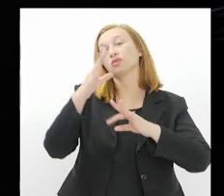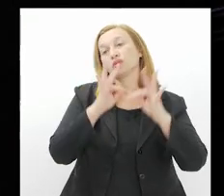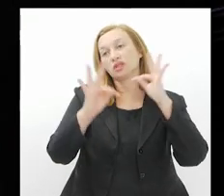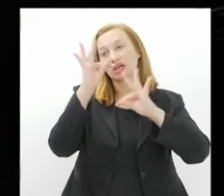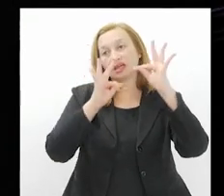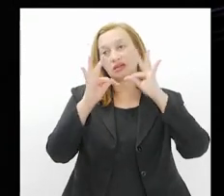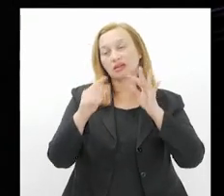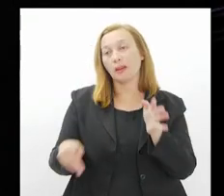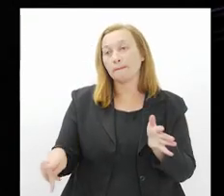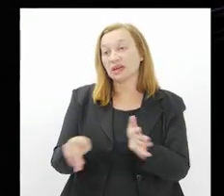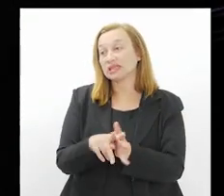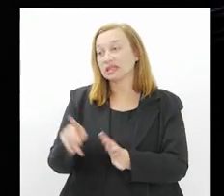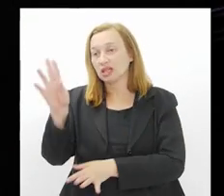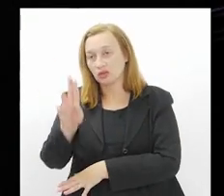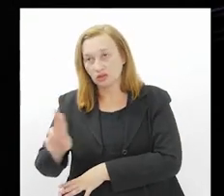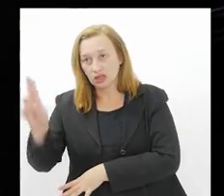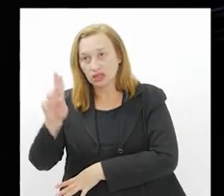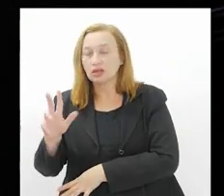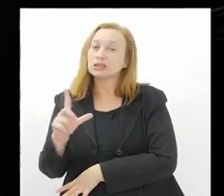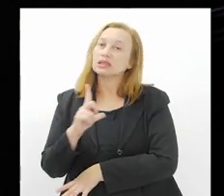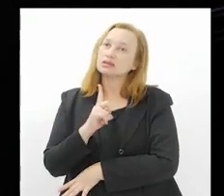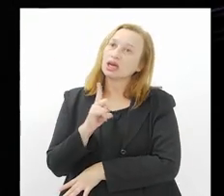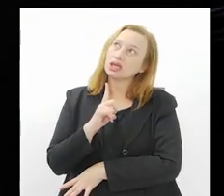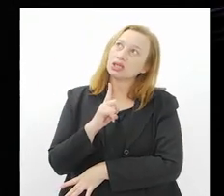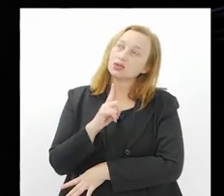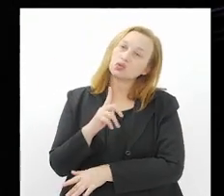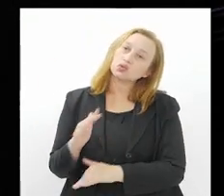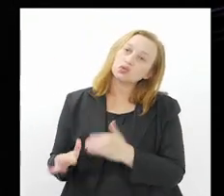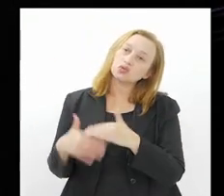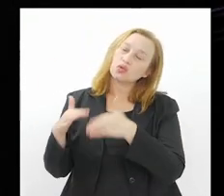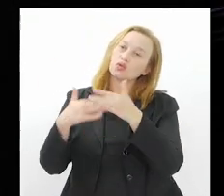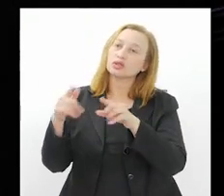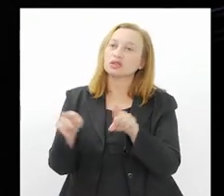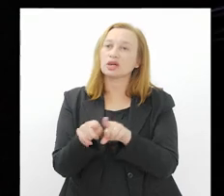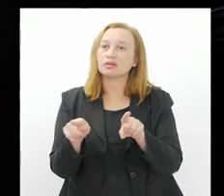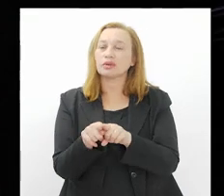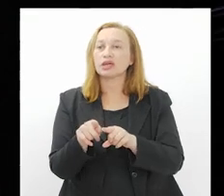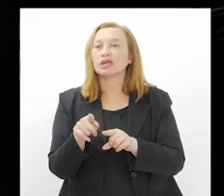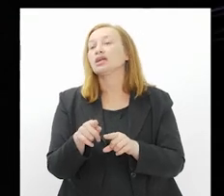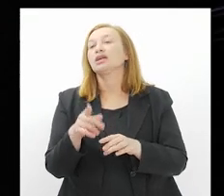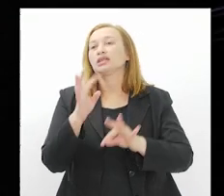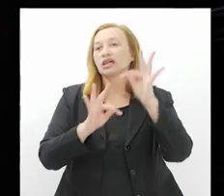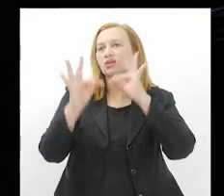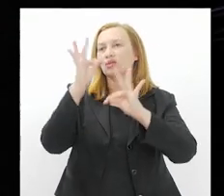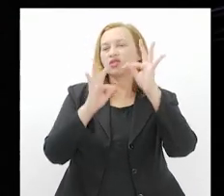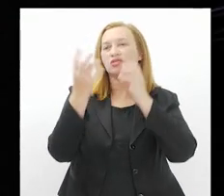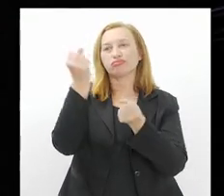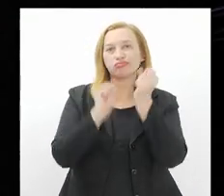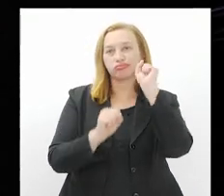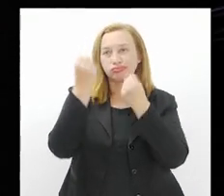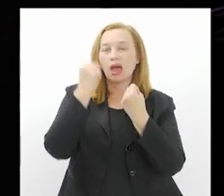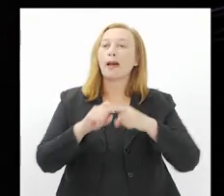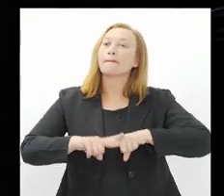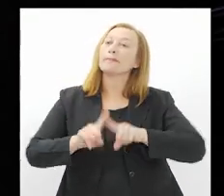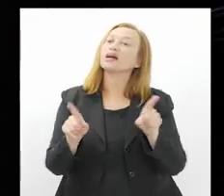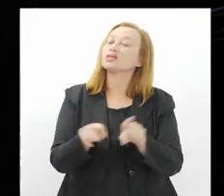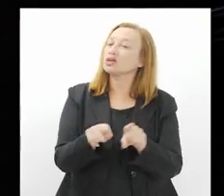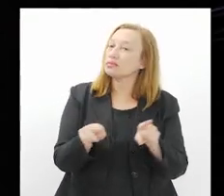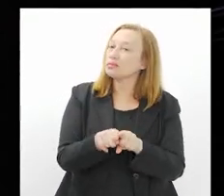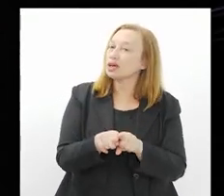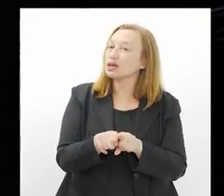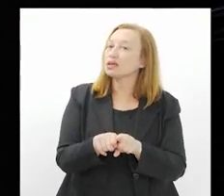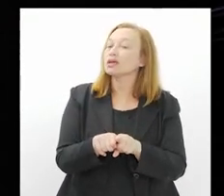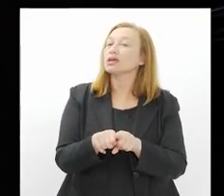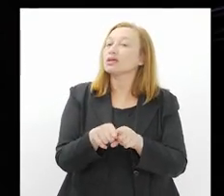a grande parte, né, do desenvolvimento tecnológico? Está nas universidades. Uhum, você sim. tem os desenvolvimento também de tecnologias na indústria,